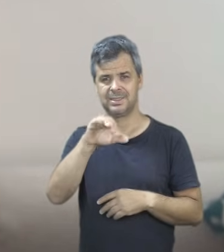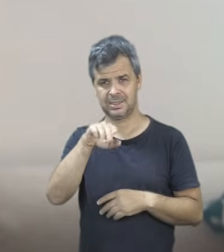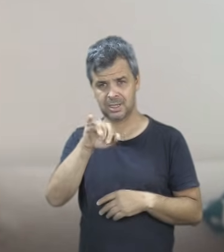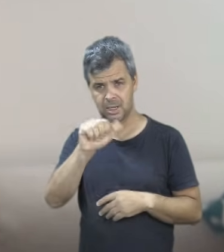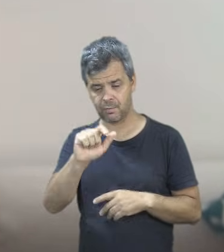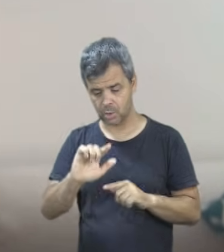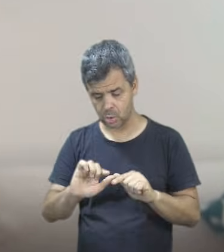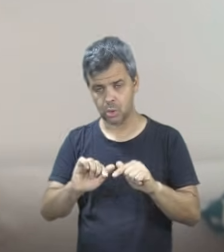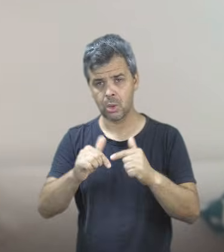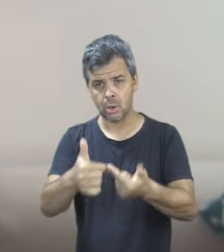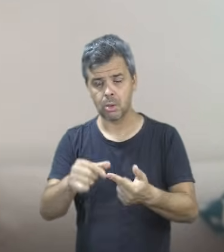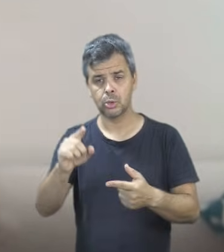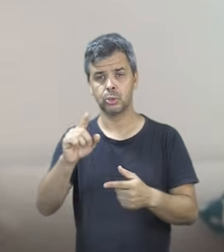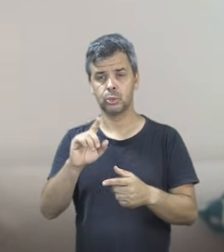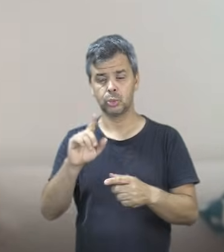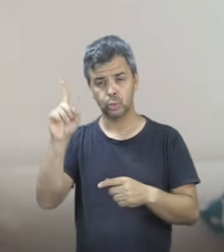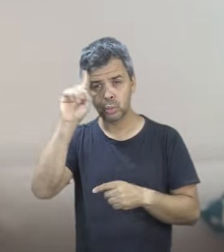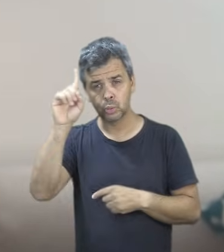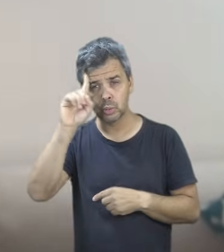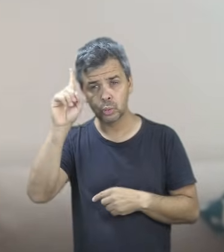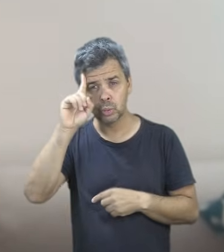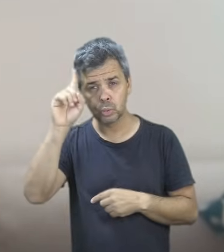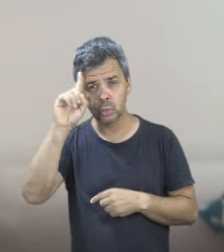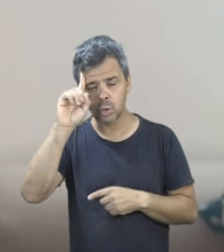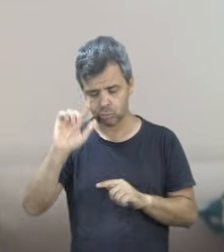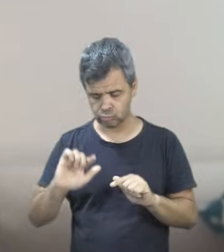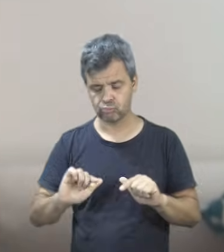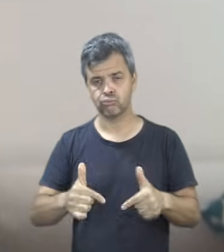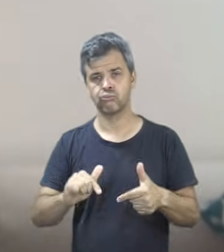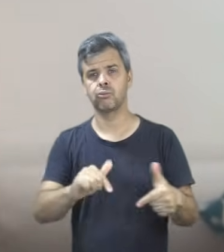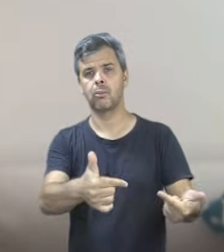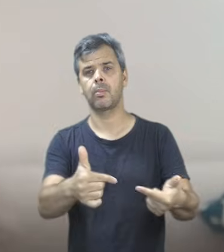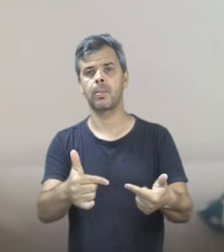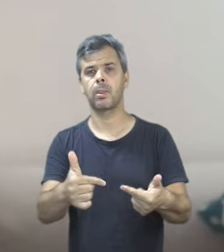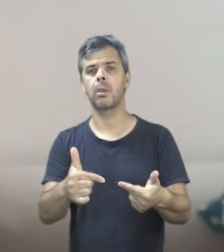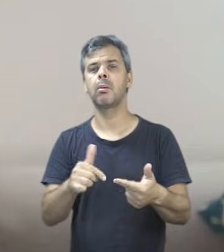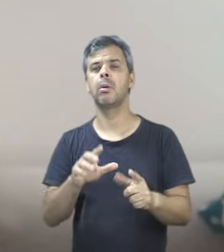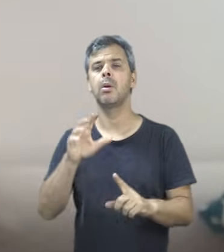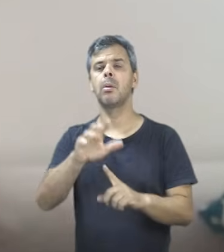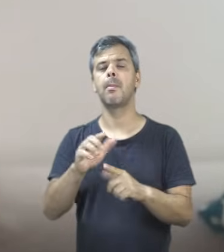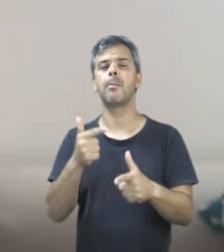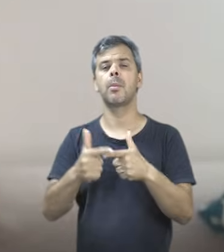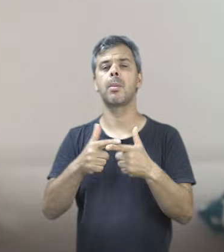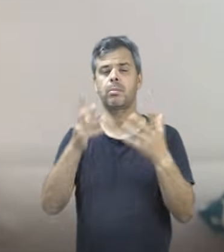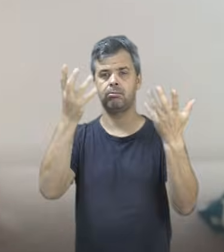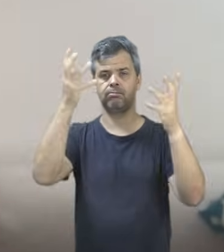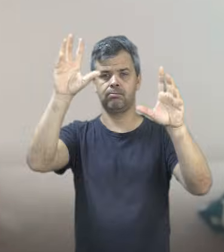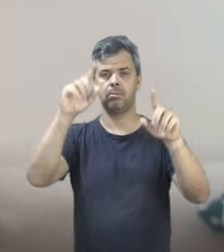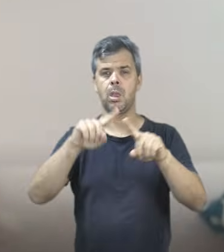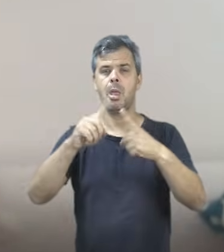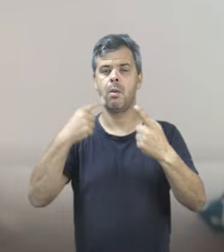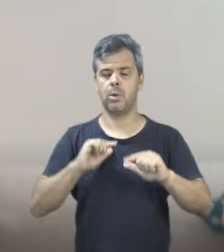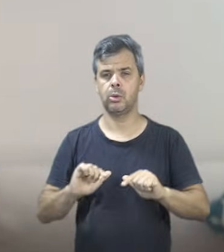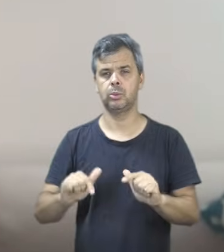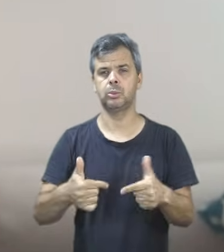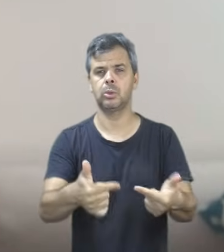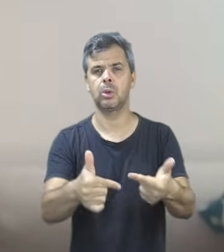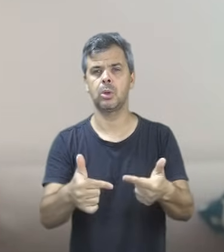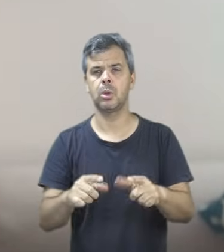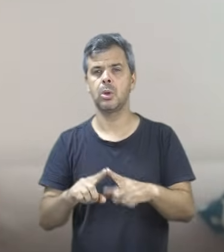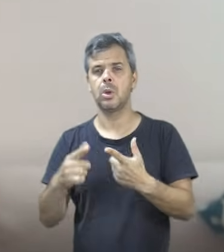enfrentando diretamente todos os desafios causados pela crise climática e vêm enfrentando